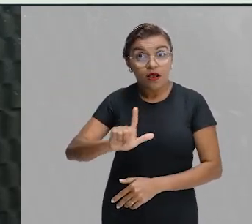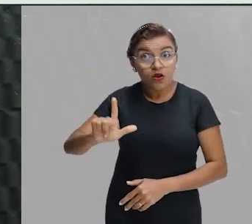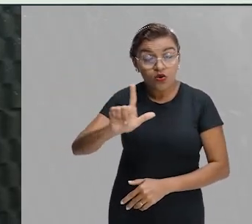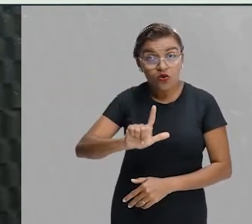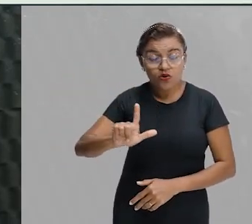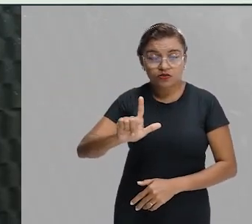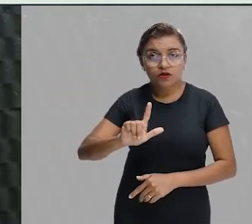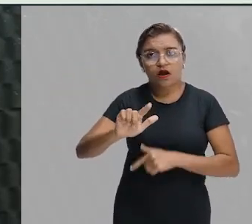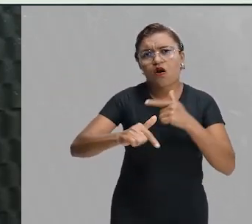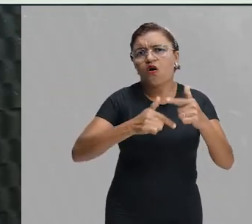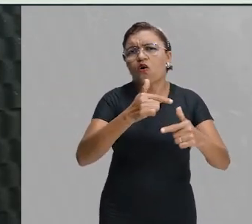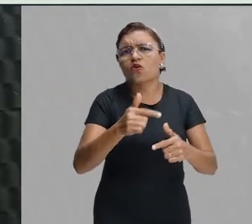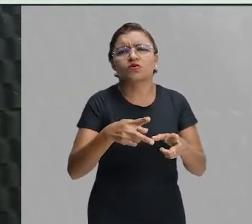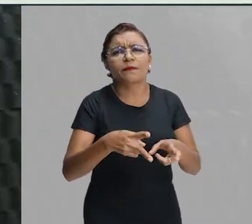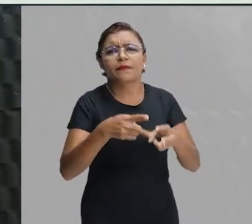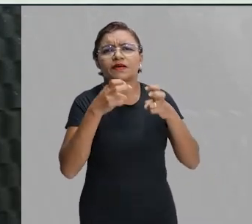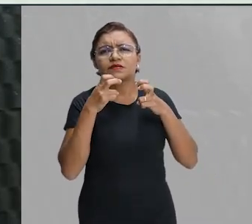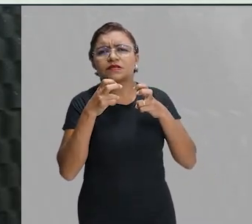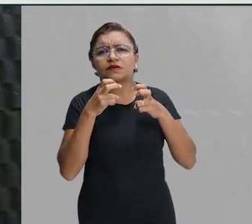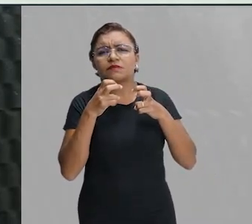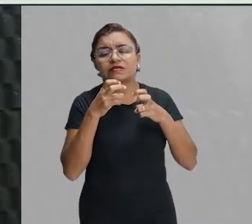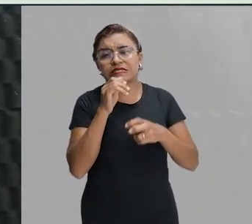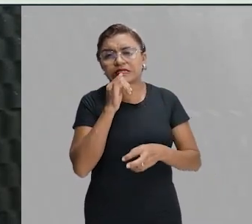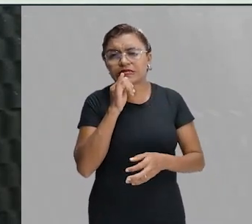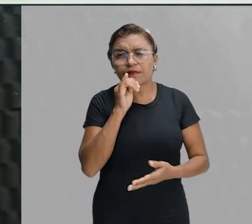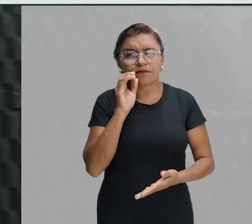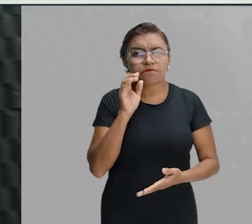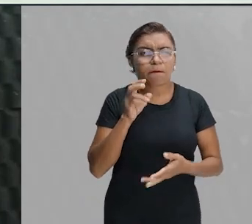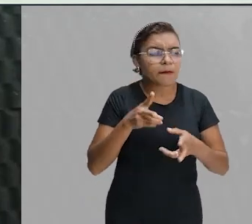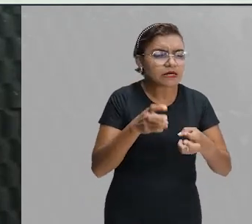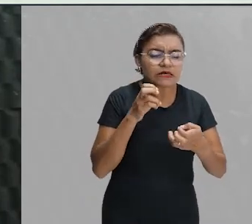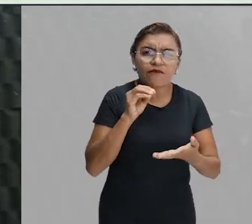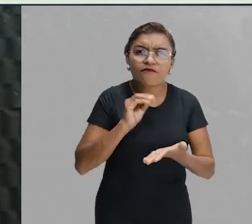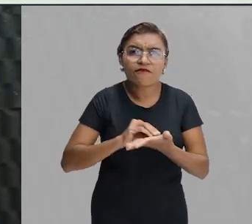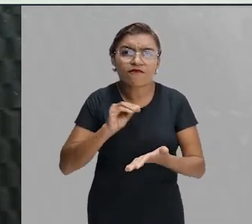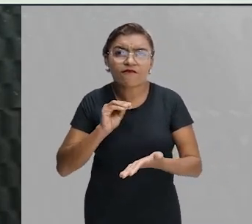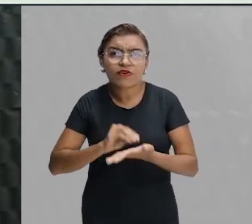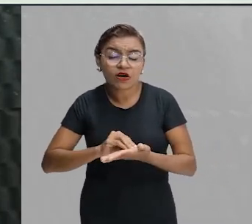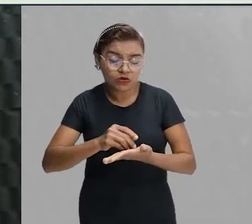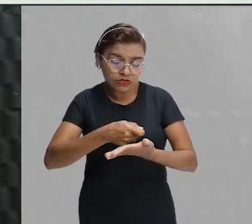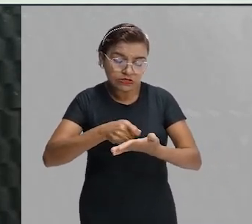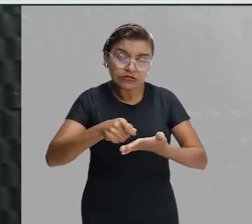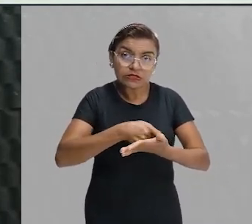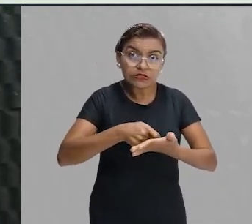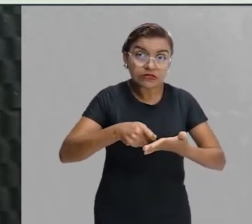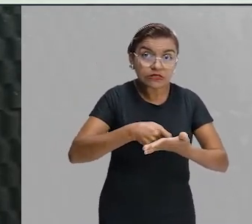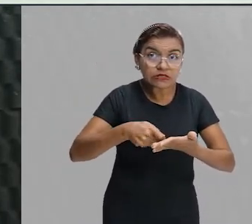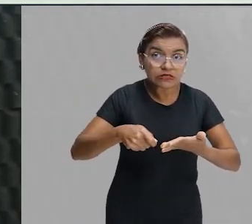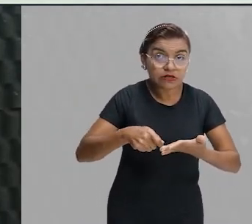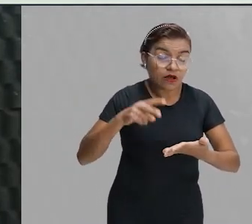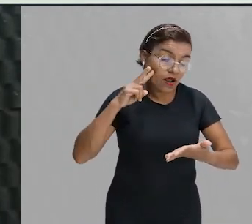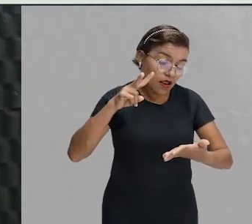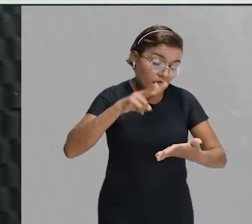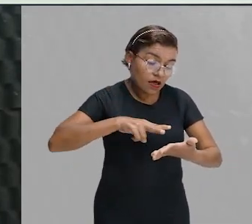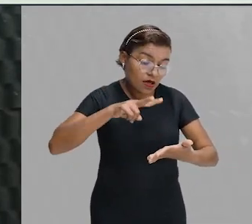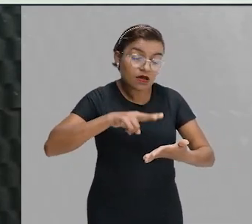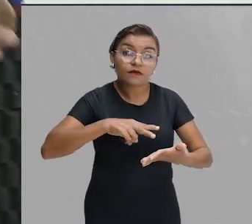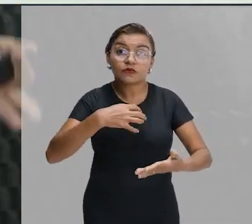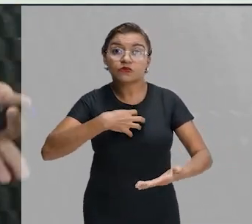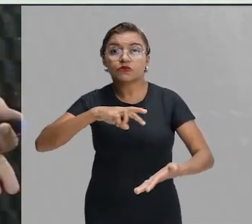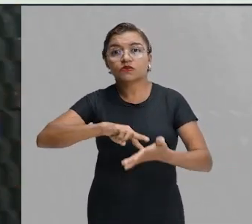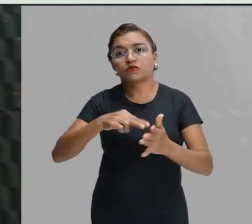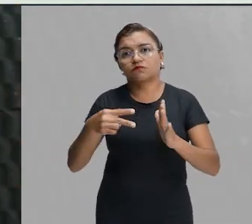faltando, tornando a fala, a escrita, inconsistente, ilegível do ponto semântico e até